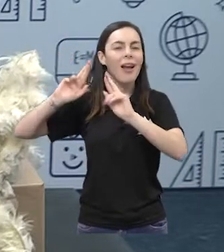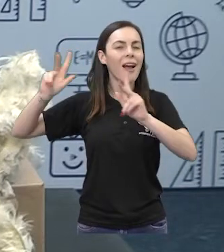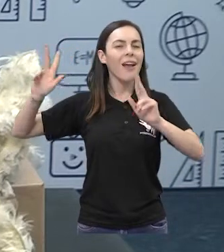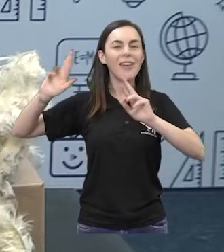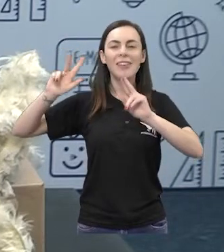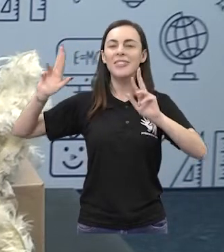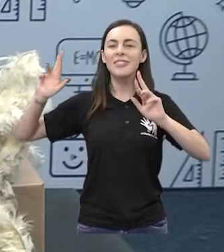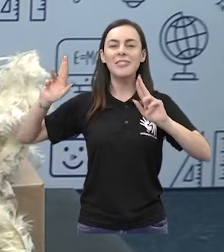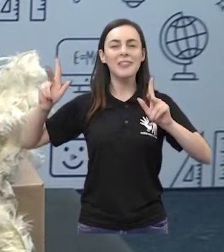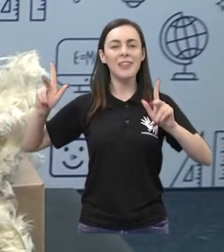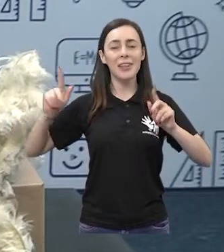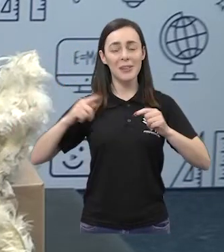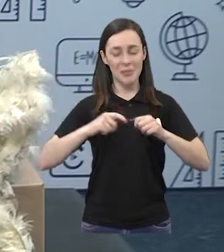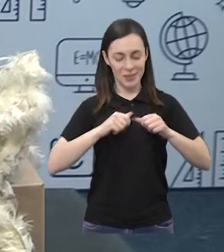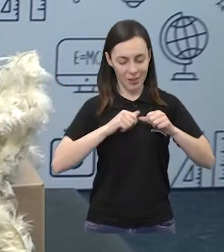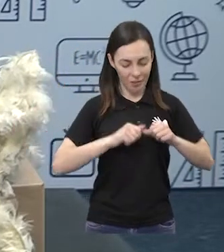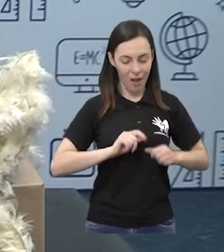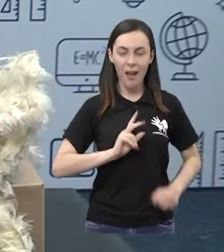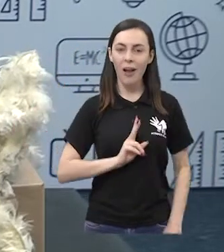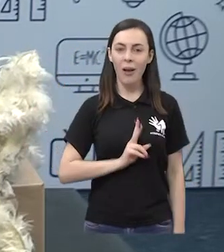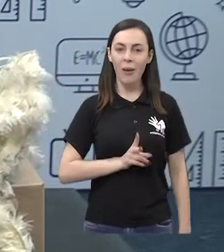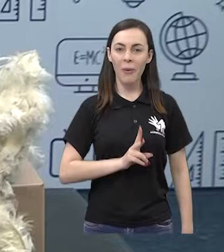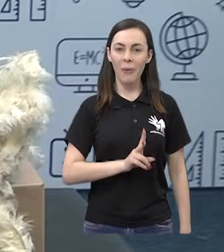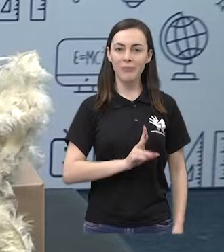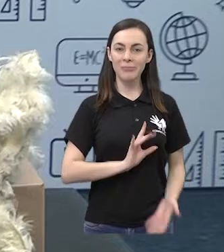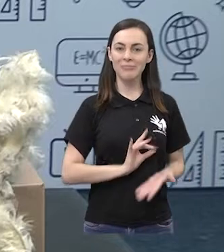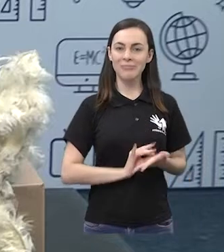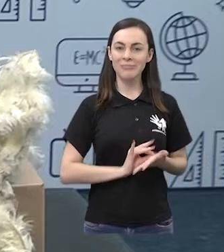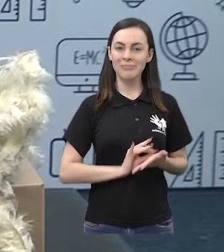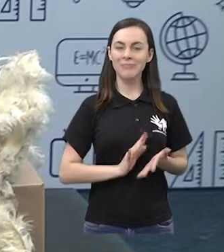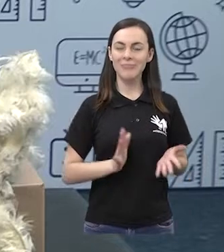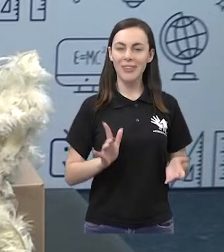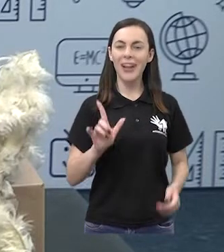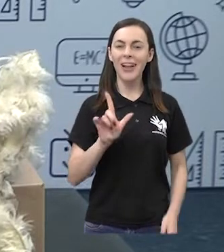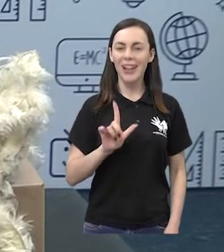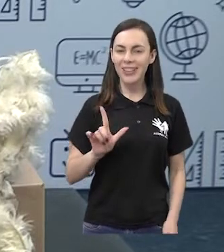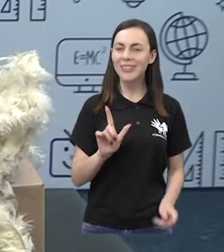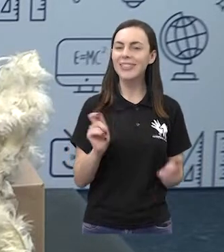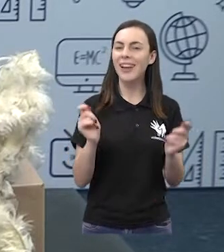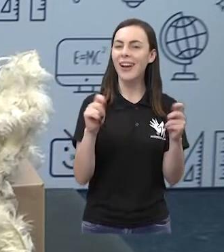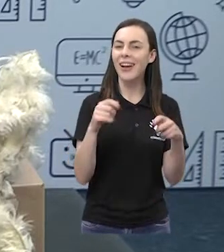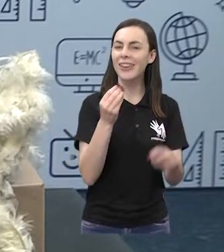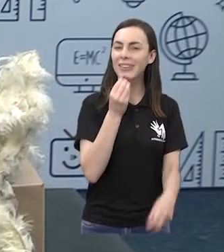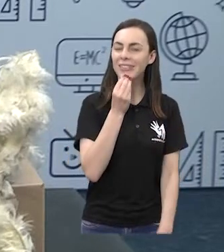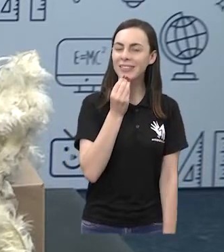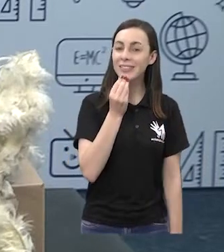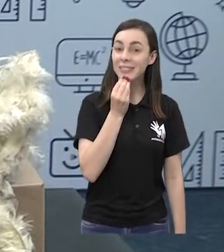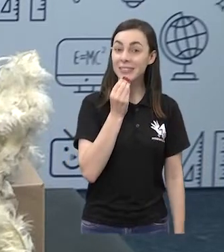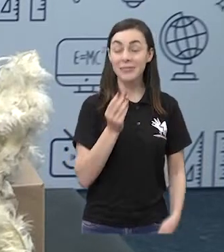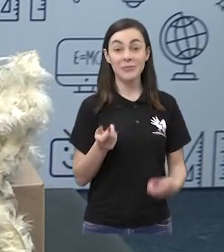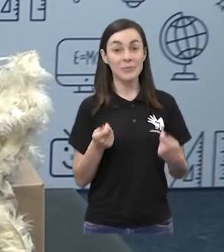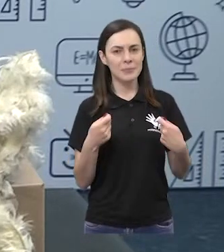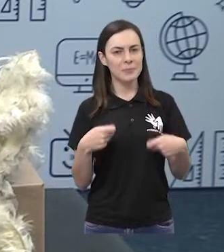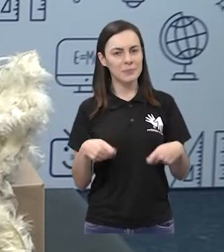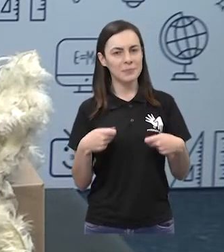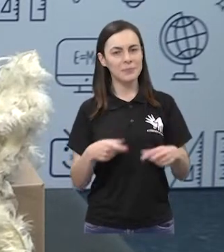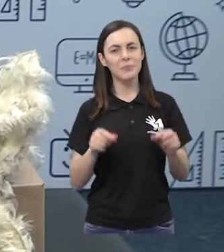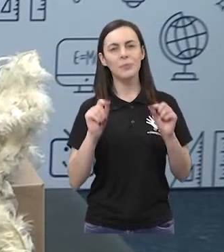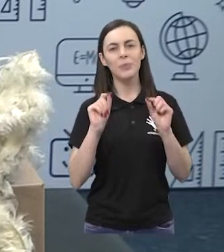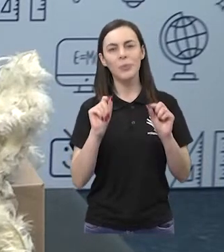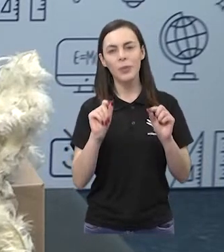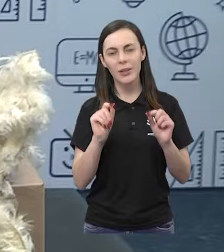diferentes sem precisar sair do lugar a literatura faz isso por nós Então eu